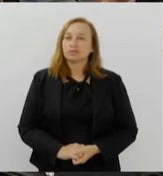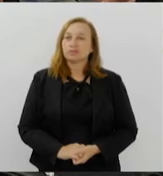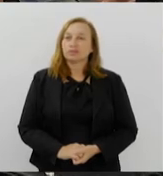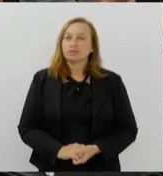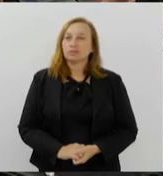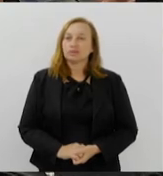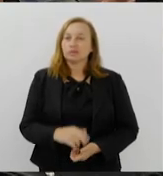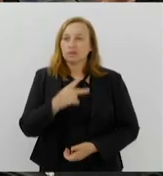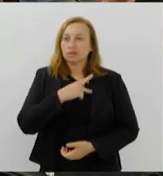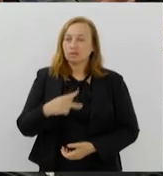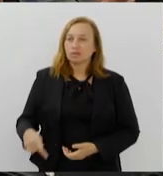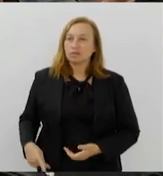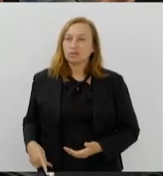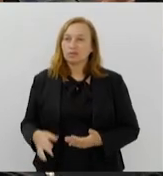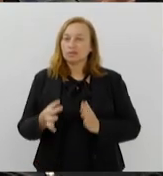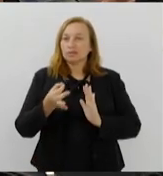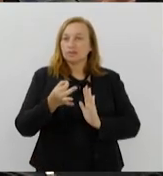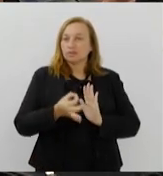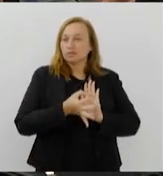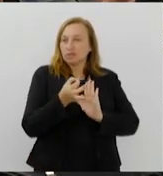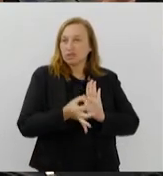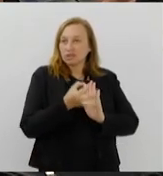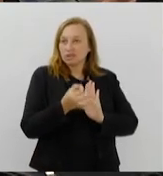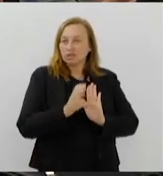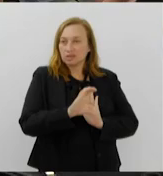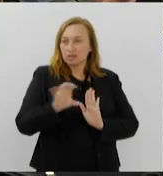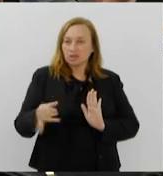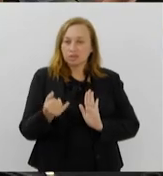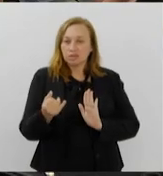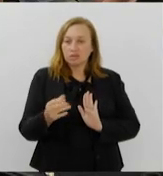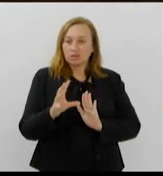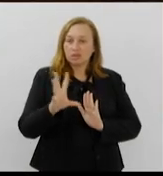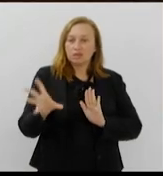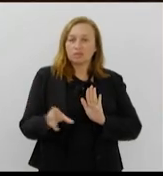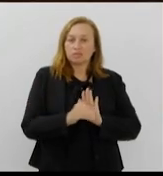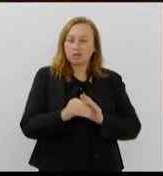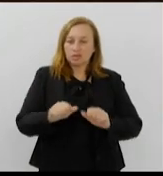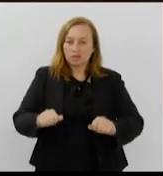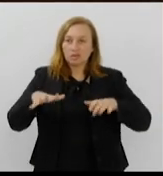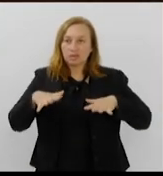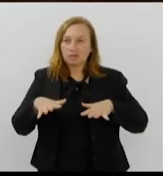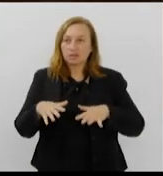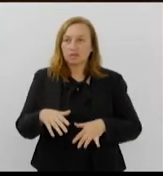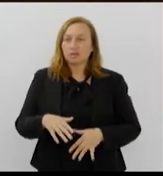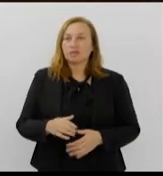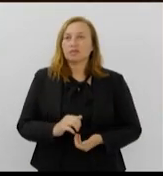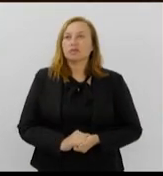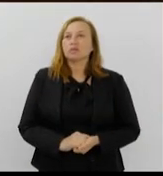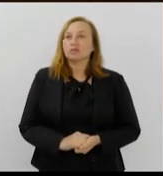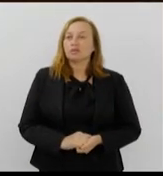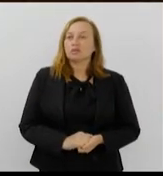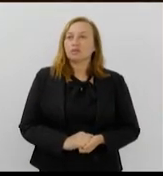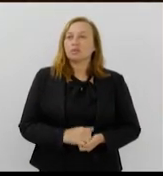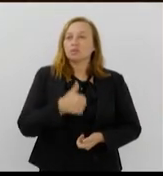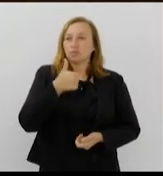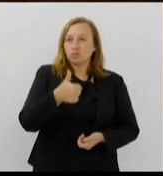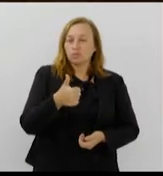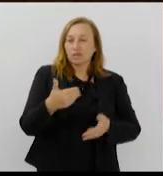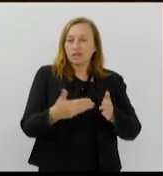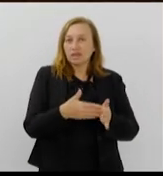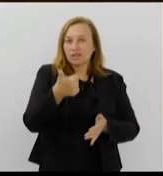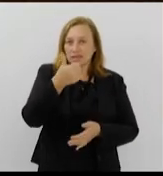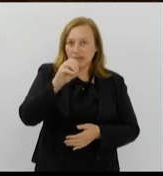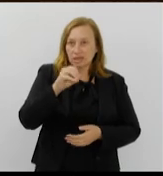Presidente, parecer da CCJ, as emendas de plenário, favorável às emendas de plenário números 1 a